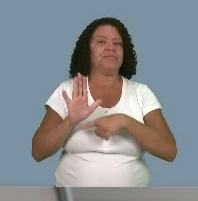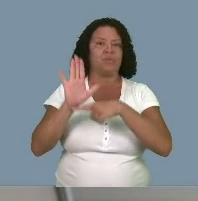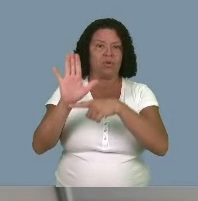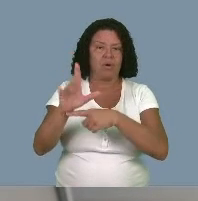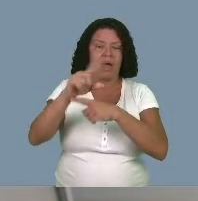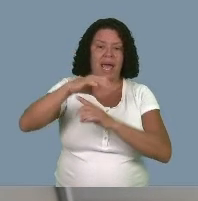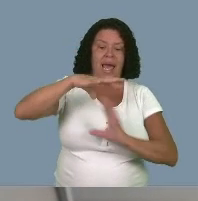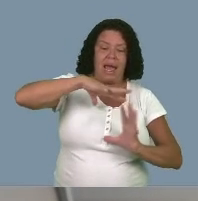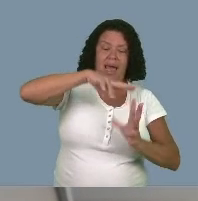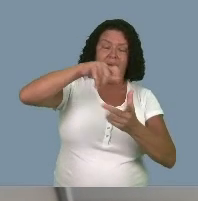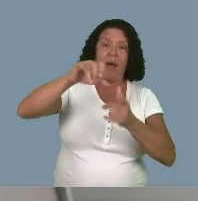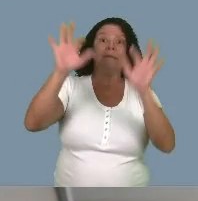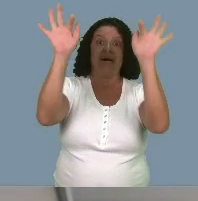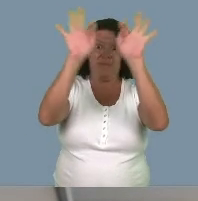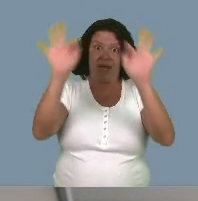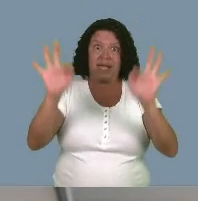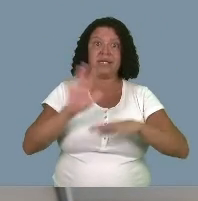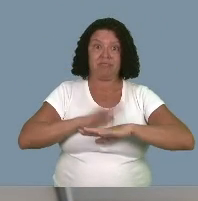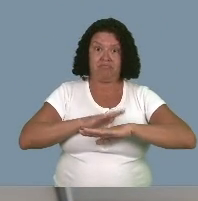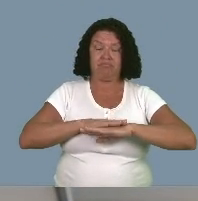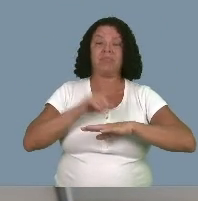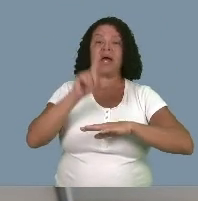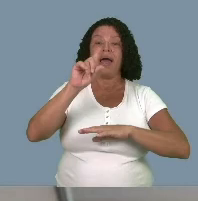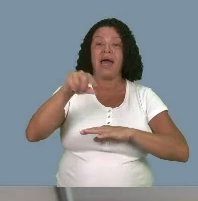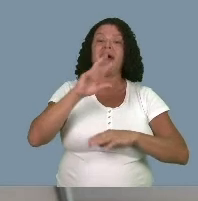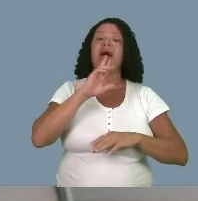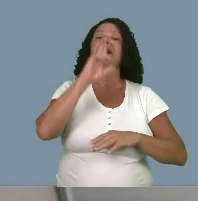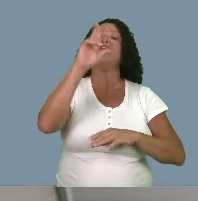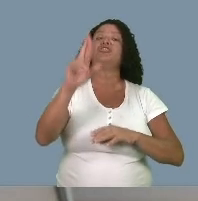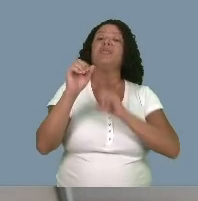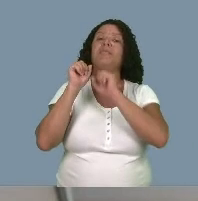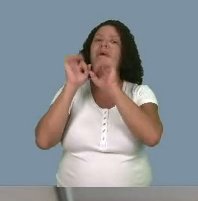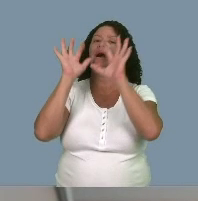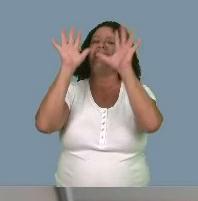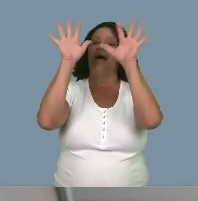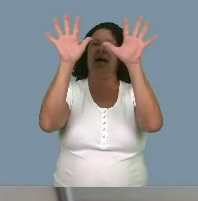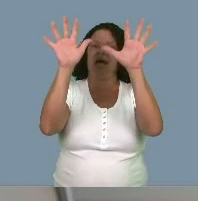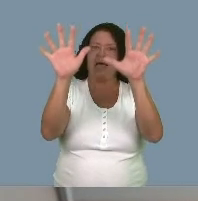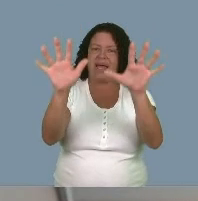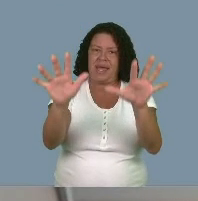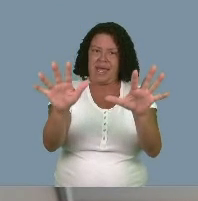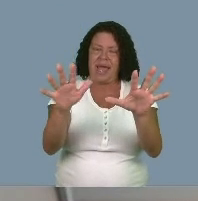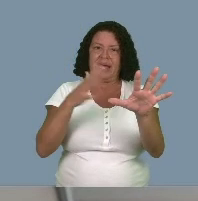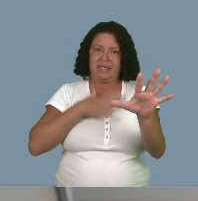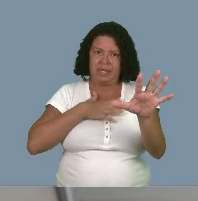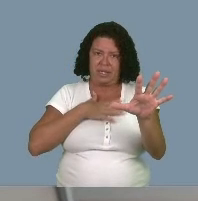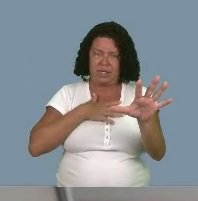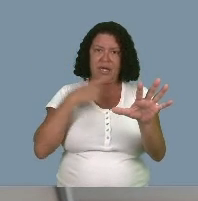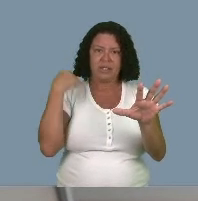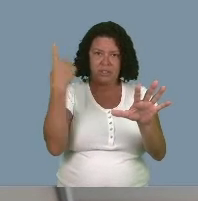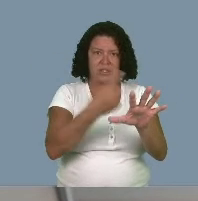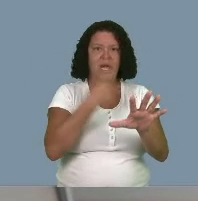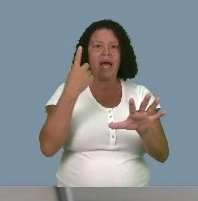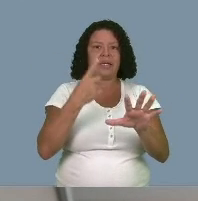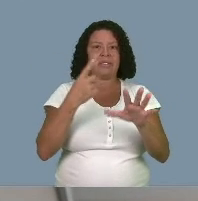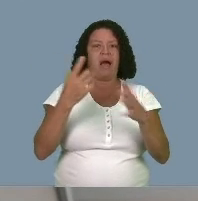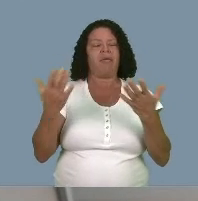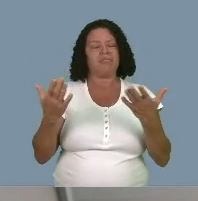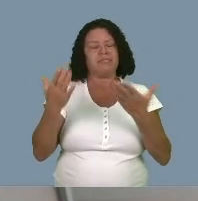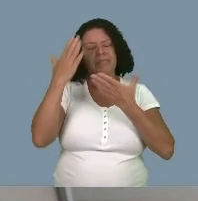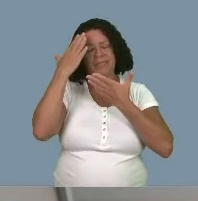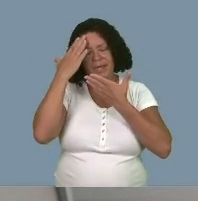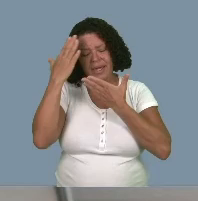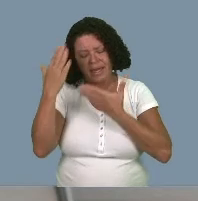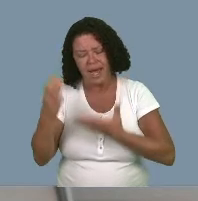e de que a felicidade pessoal é resultado das bênçãos que jorram para fora de nós, estamos honrados, Dr. Bezerra